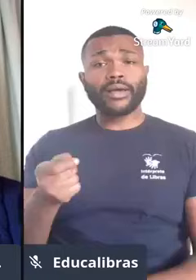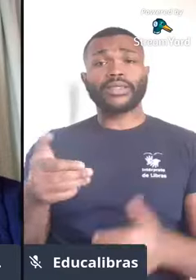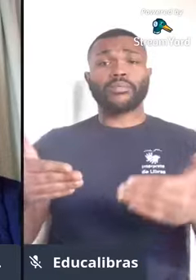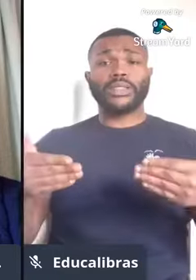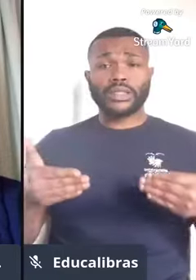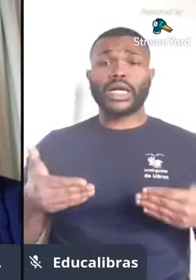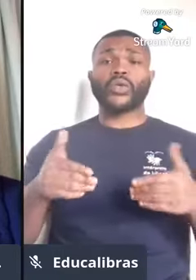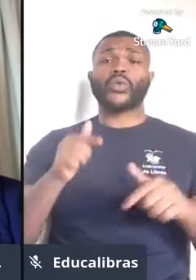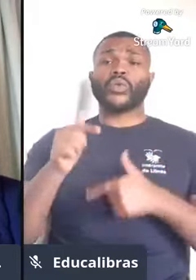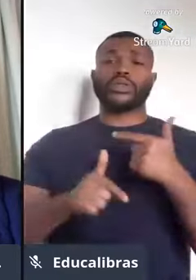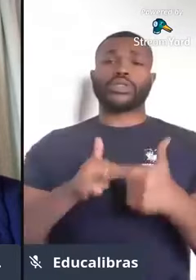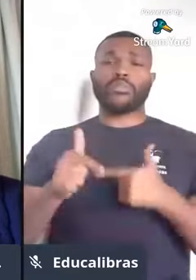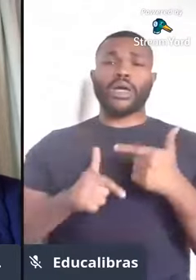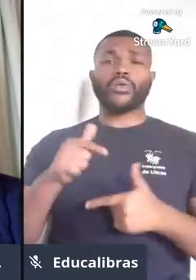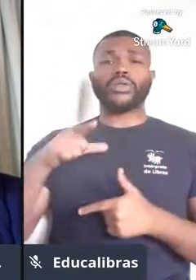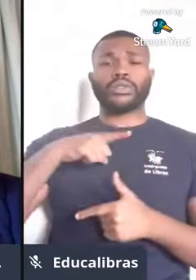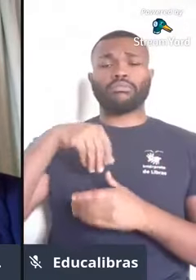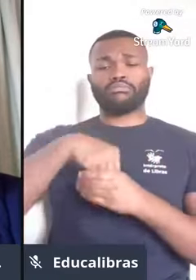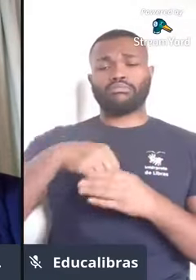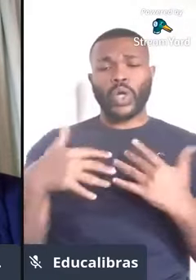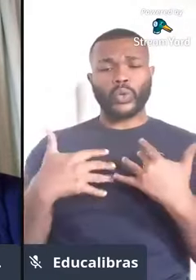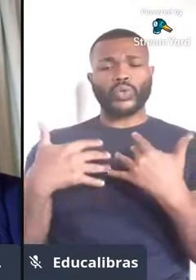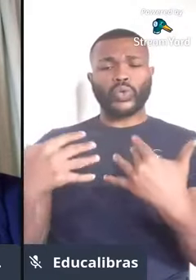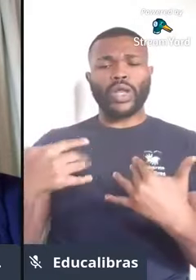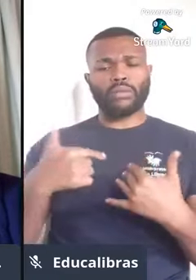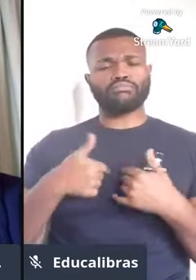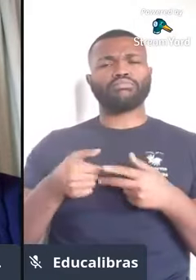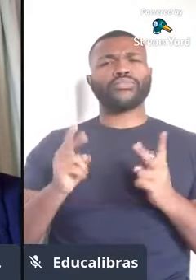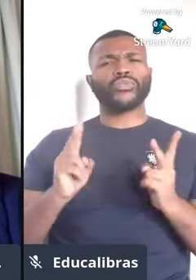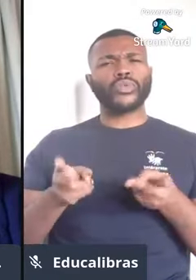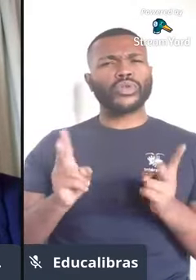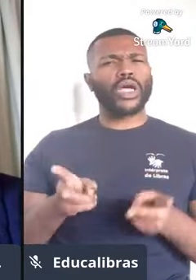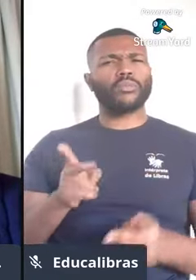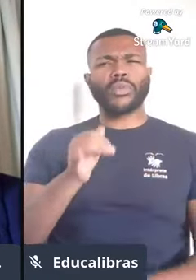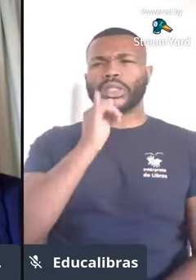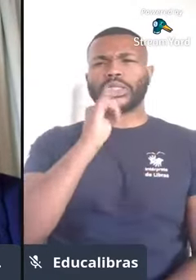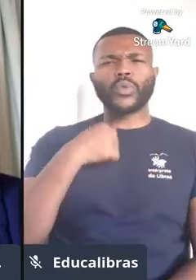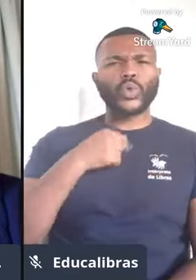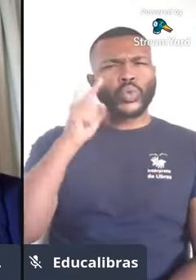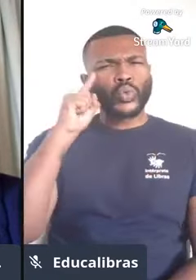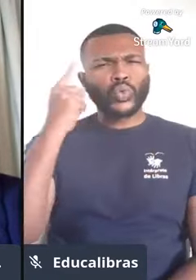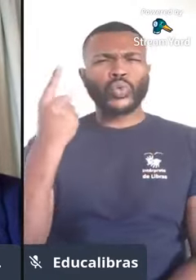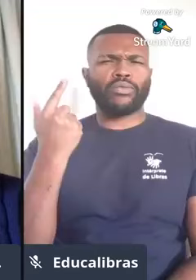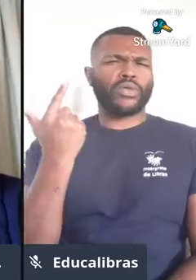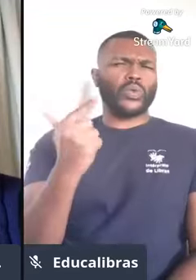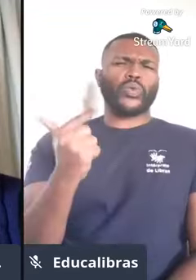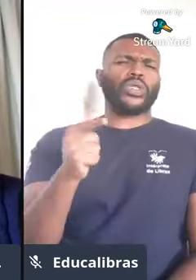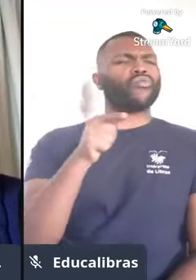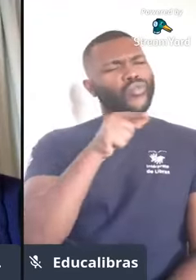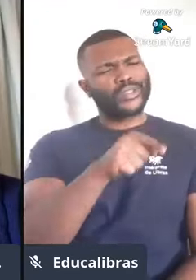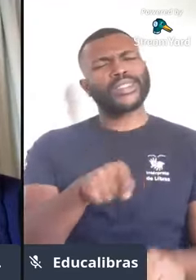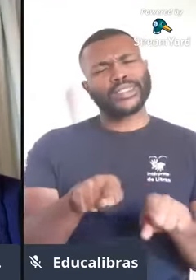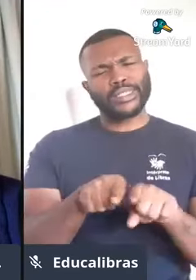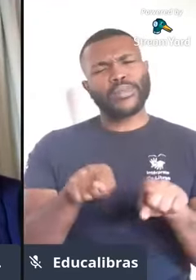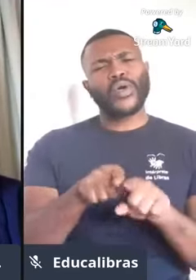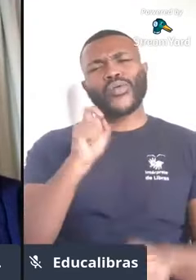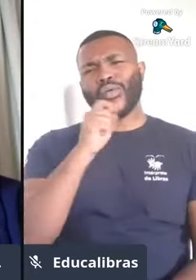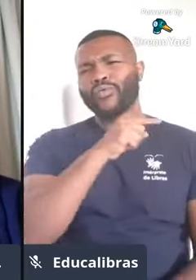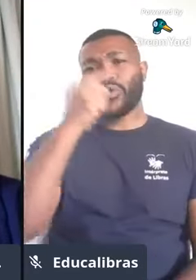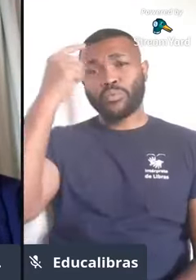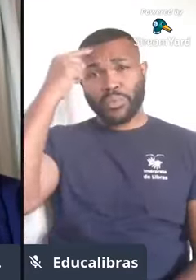do Trabalho. Eu sempre costumo dizer que não tenho dúvidas, e acho que você, obviamente, compartilha dessa ideia,